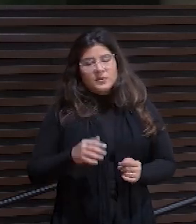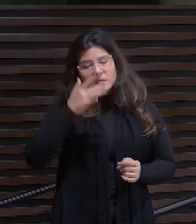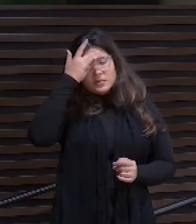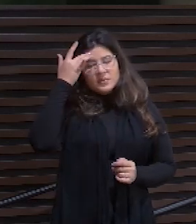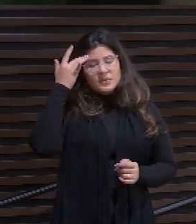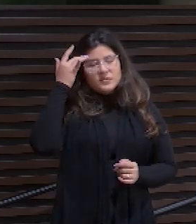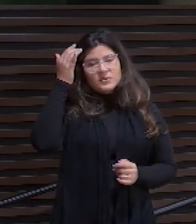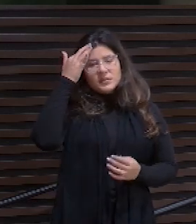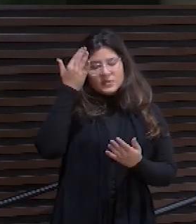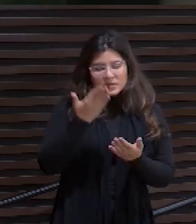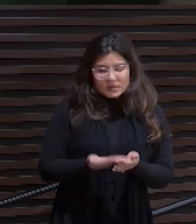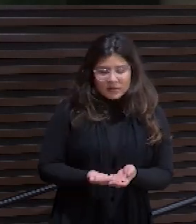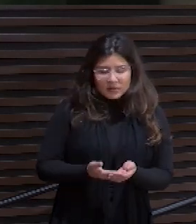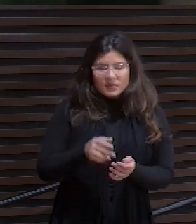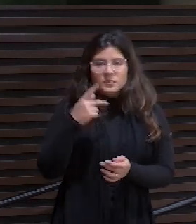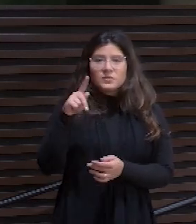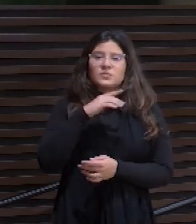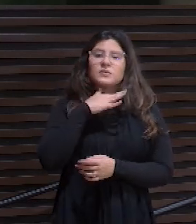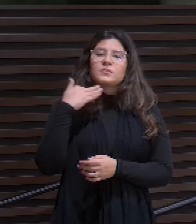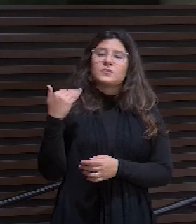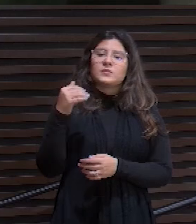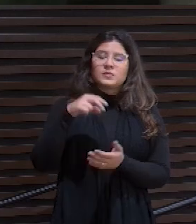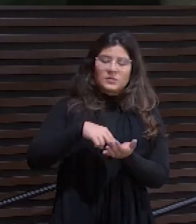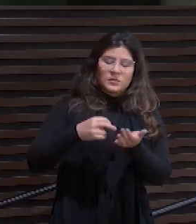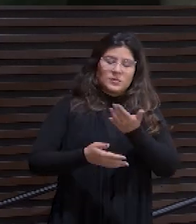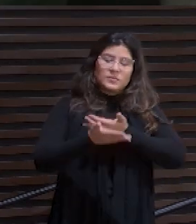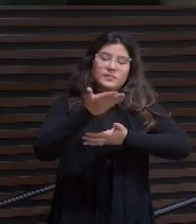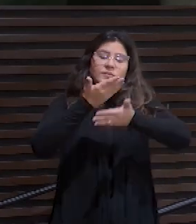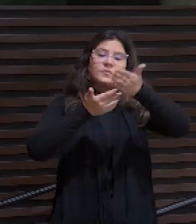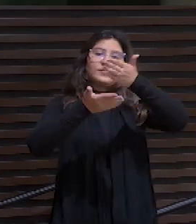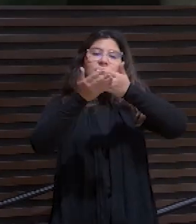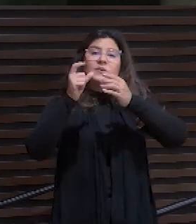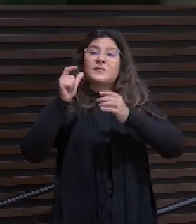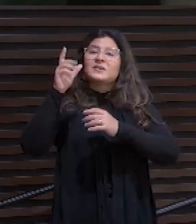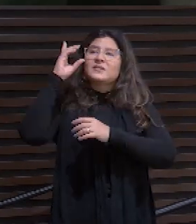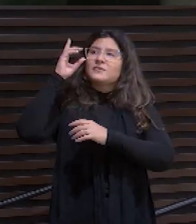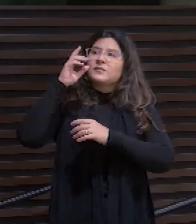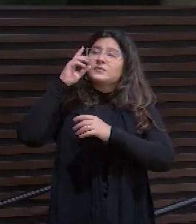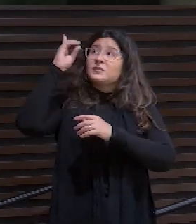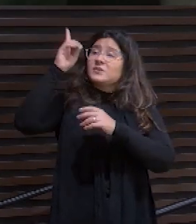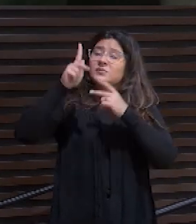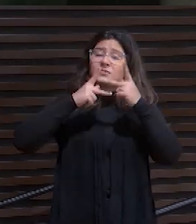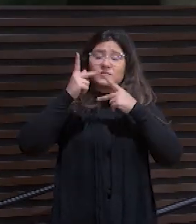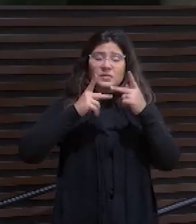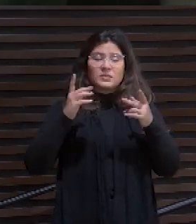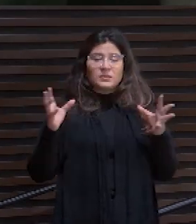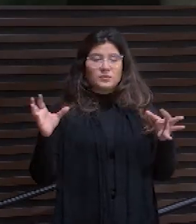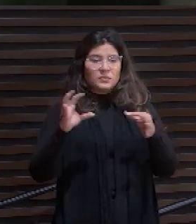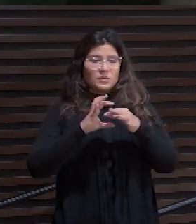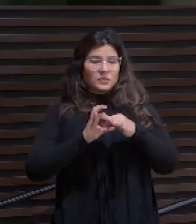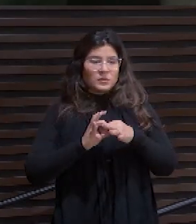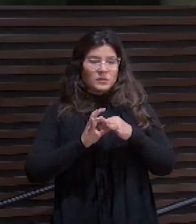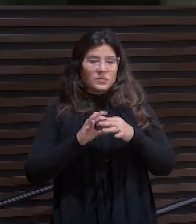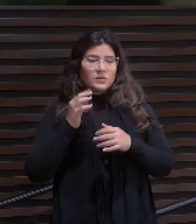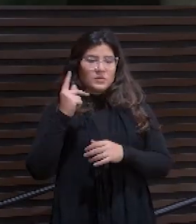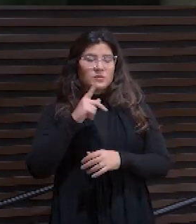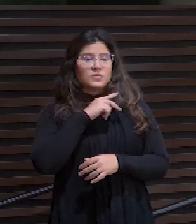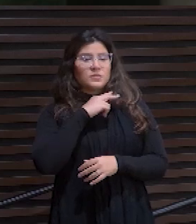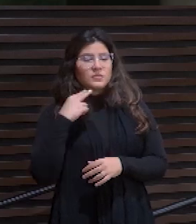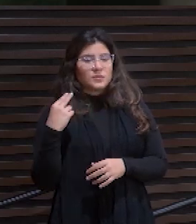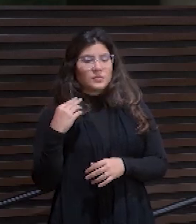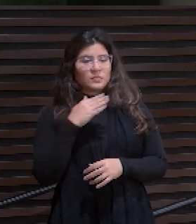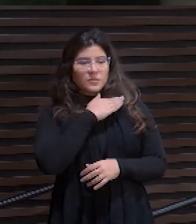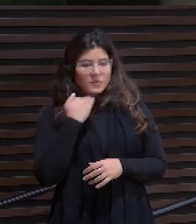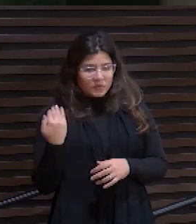morte e ressurreição, a palavra diz que foram unidos ao nosso Salvador em sua morte e ressurreição. E que